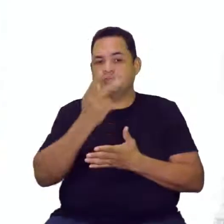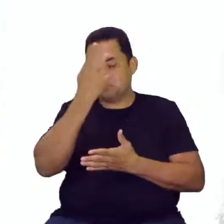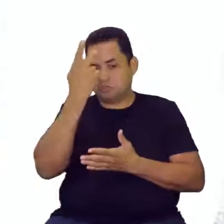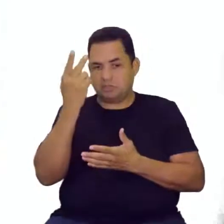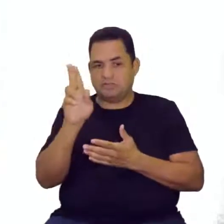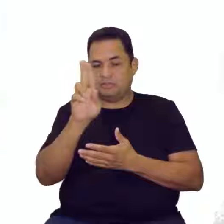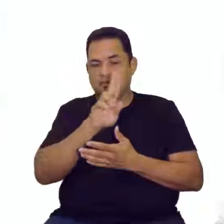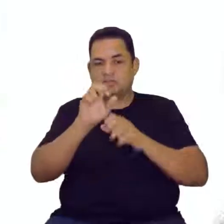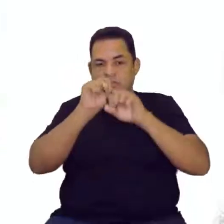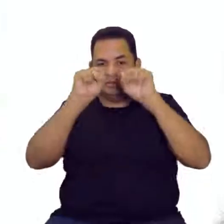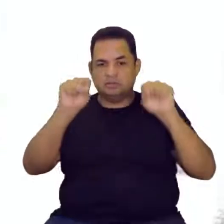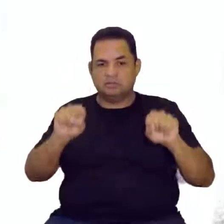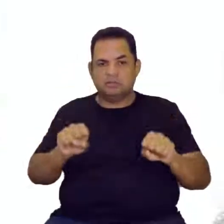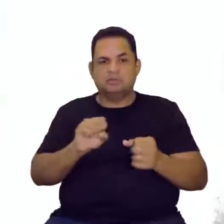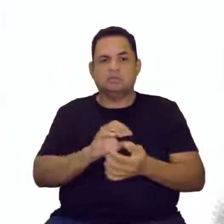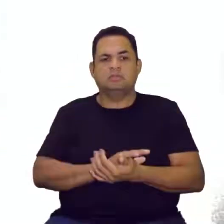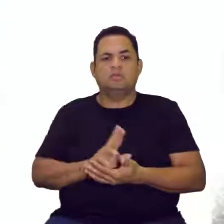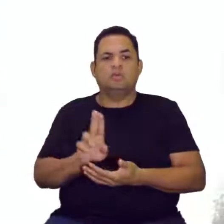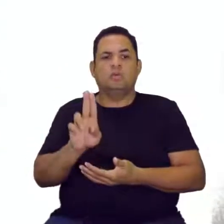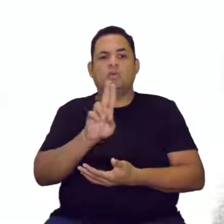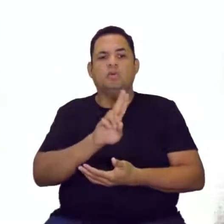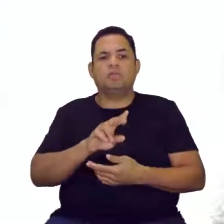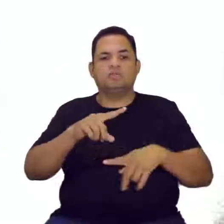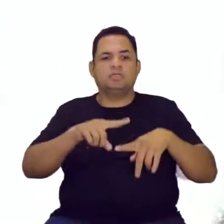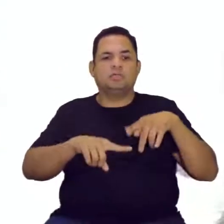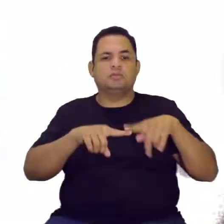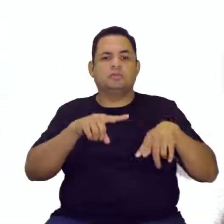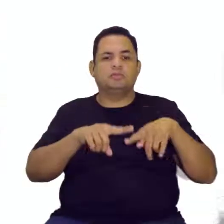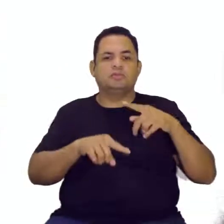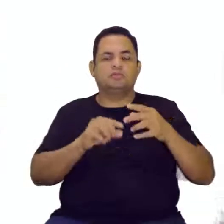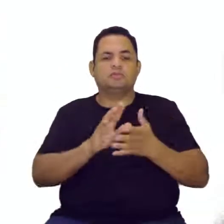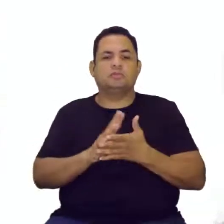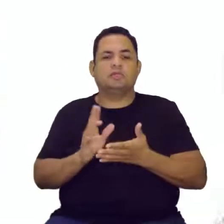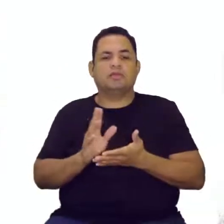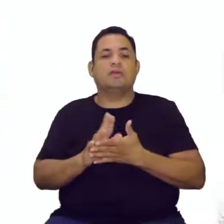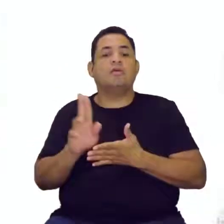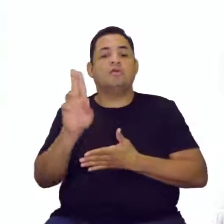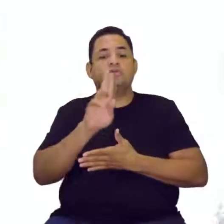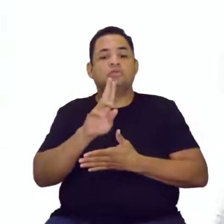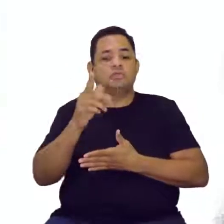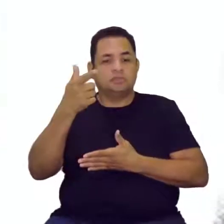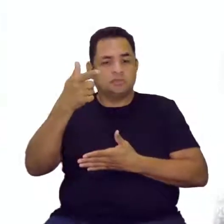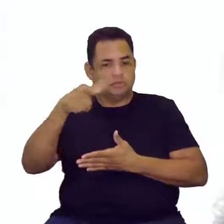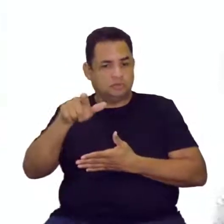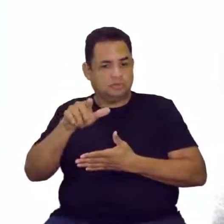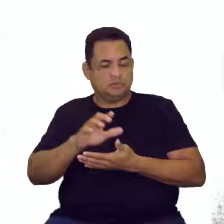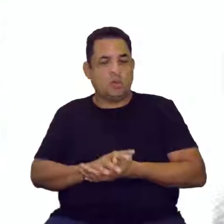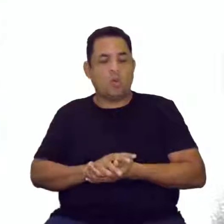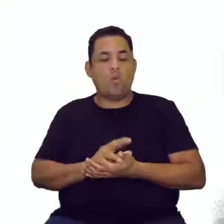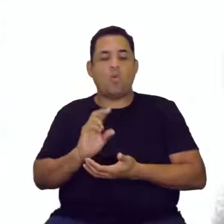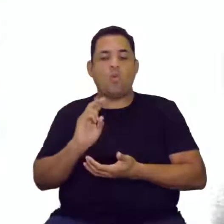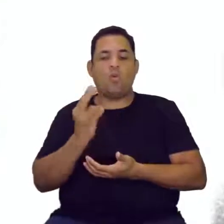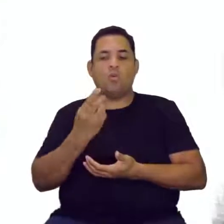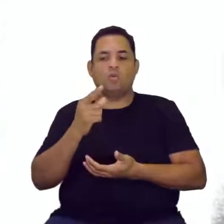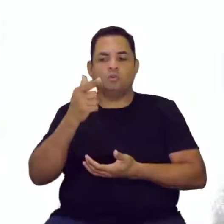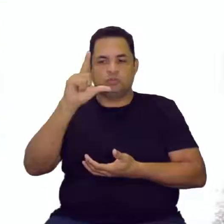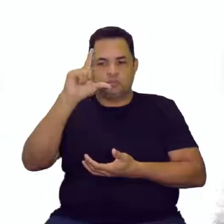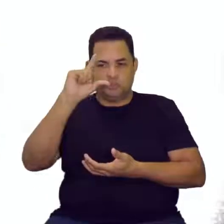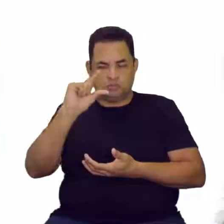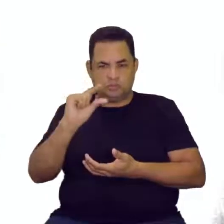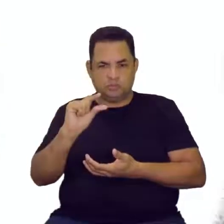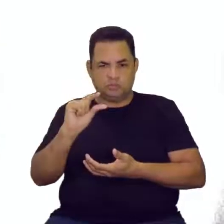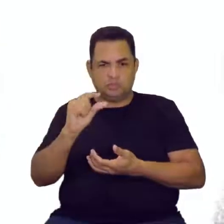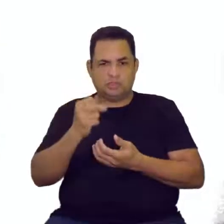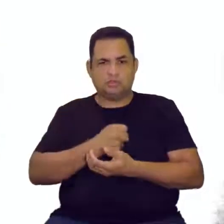Outra ação seria utilizar produtos recicláveis, ou ainda diminuir, como a gente já falou na aula anterior,